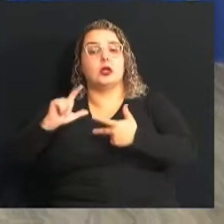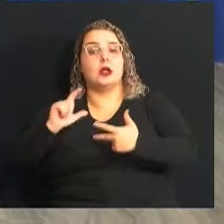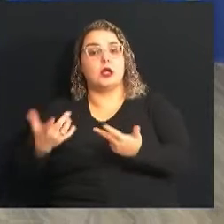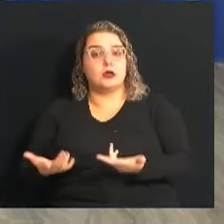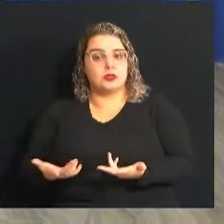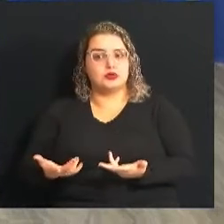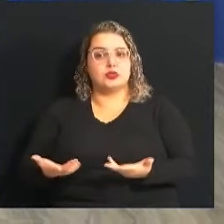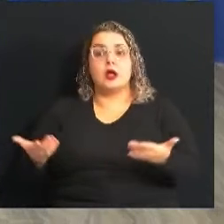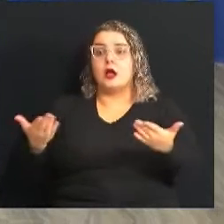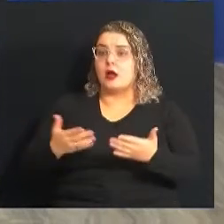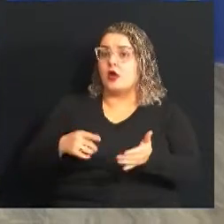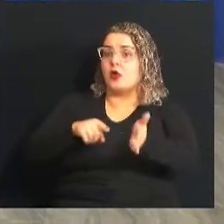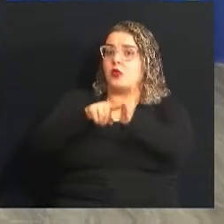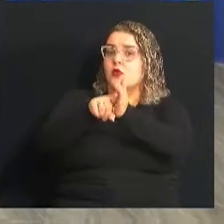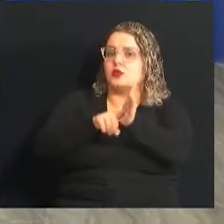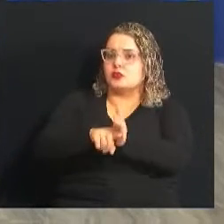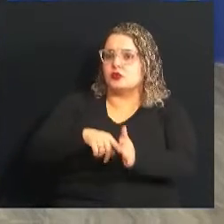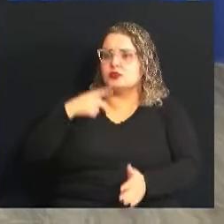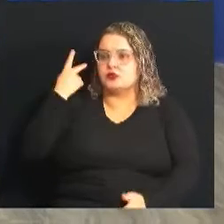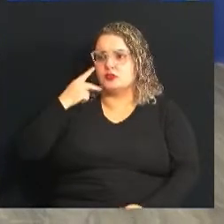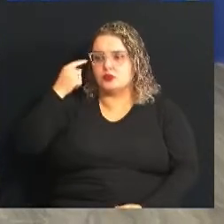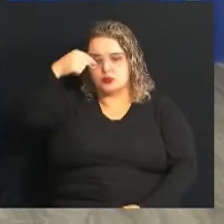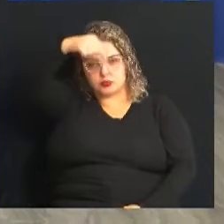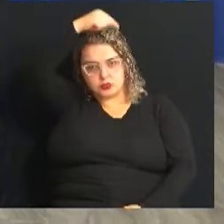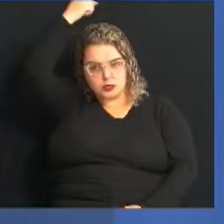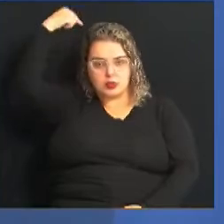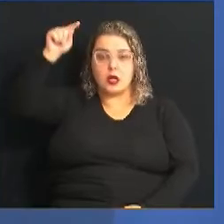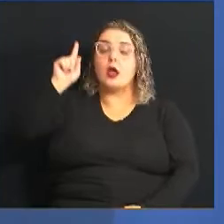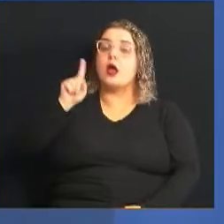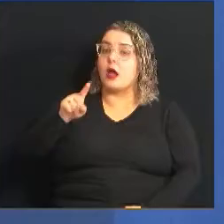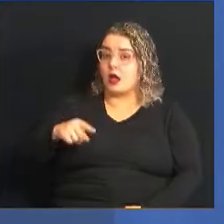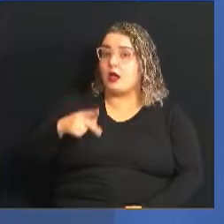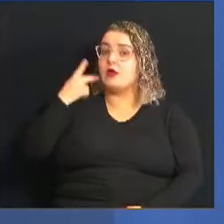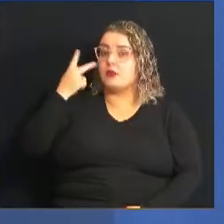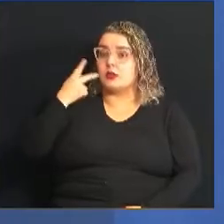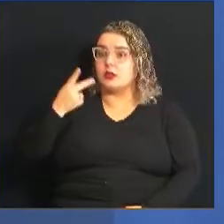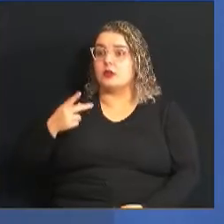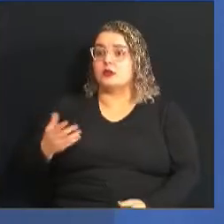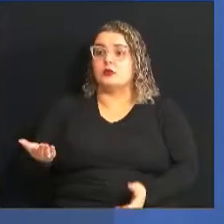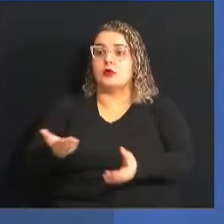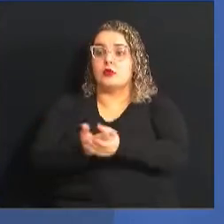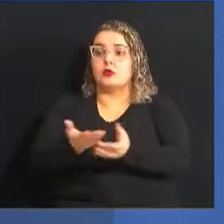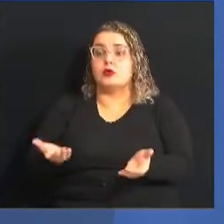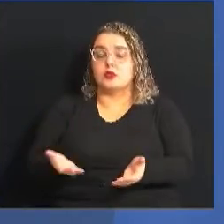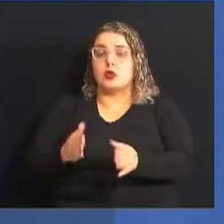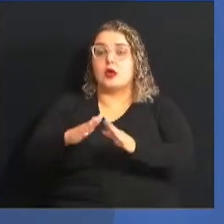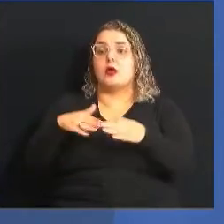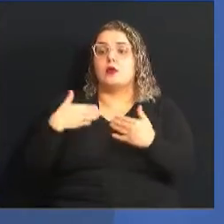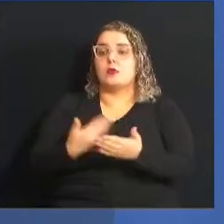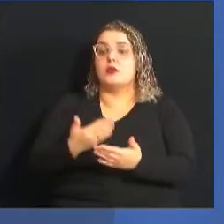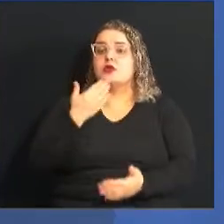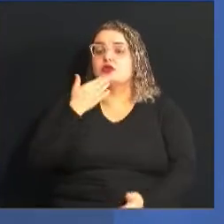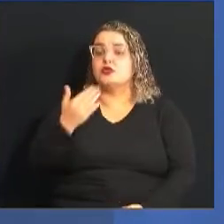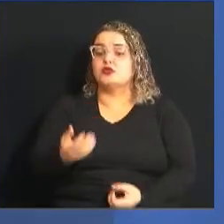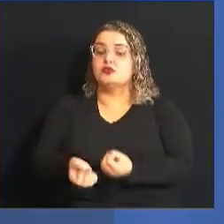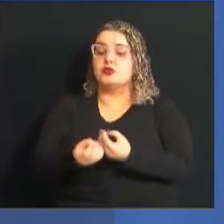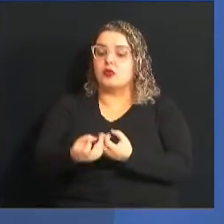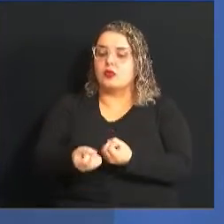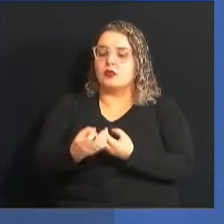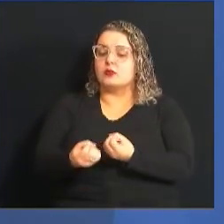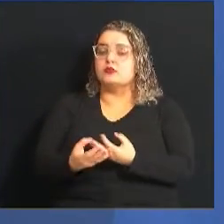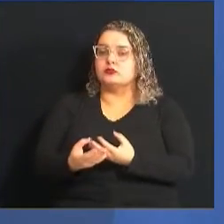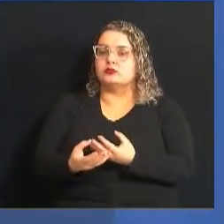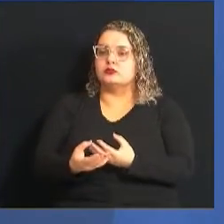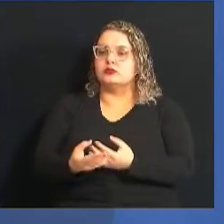com um questionamento do vereador Paulo Gaspar. O vereador protocolou um requerimento solicitando informações sobre